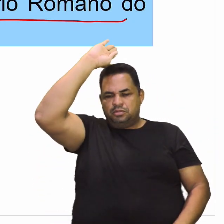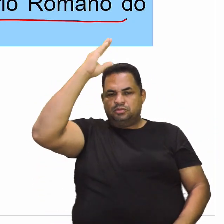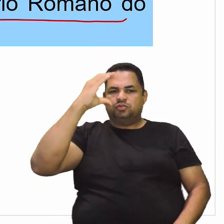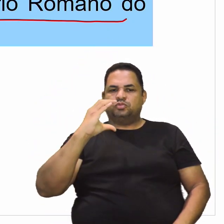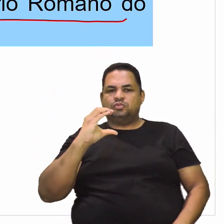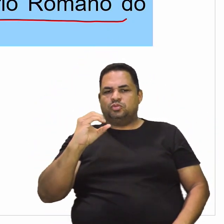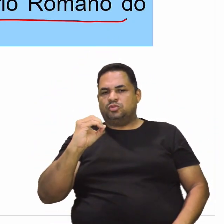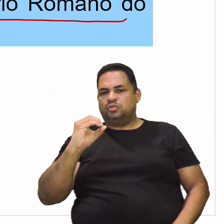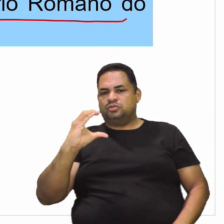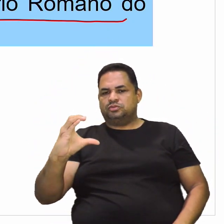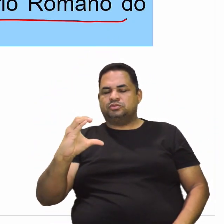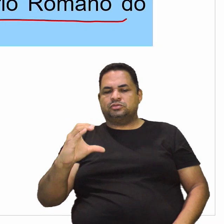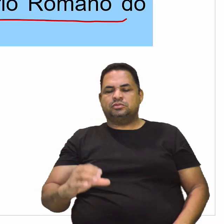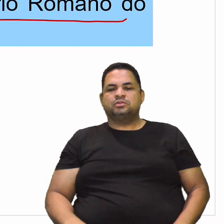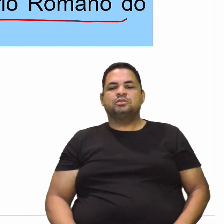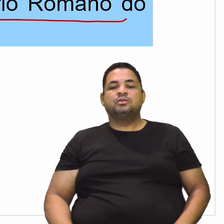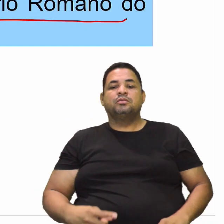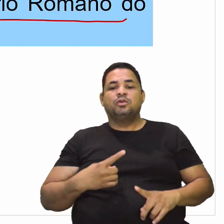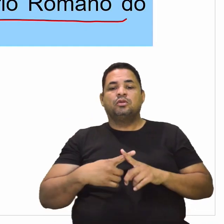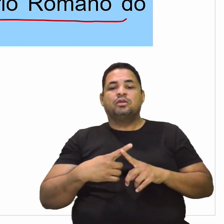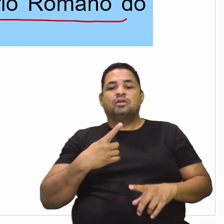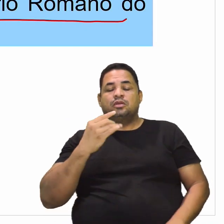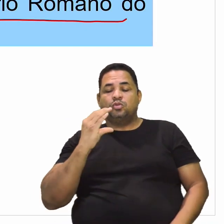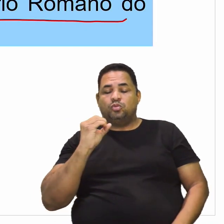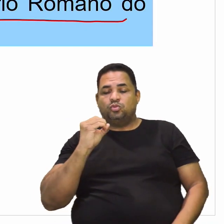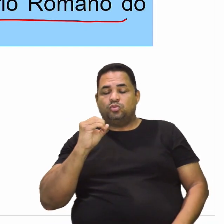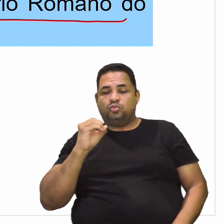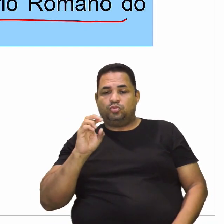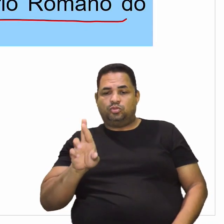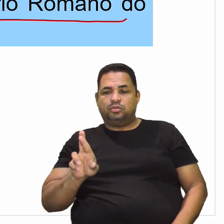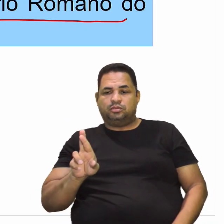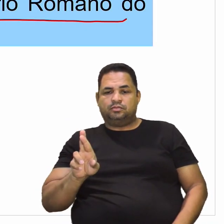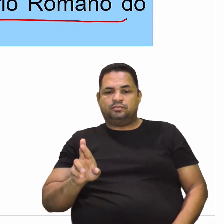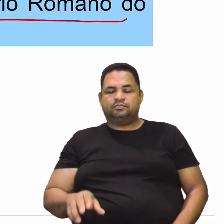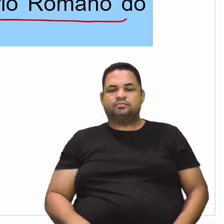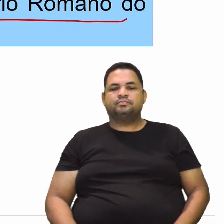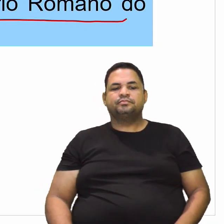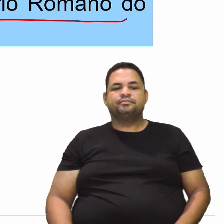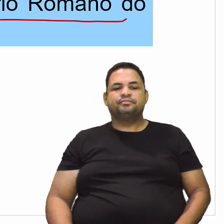Romano do Oriente, olha lá,